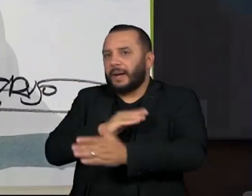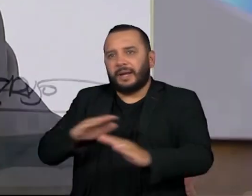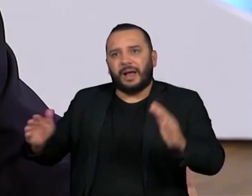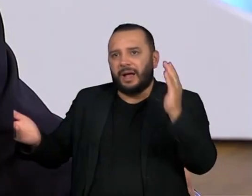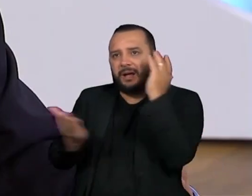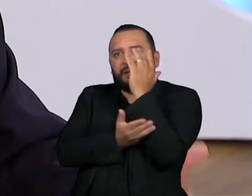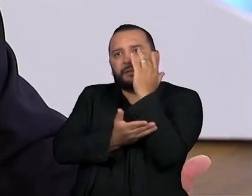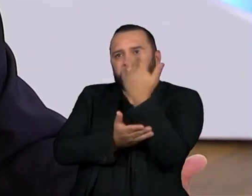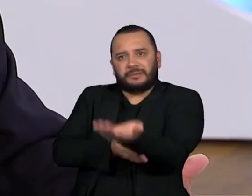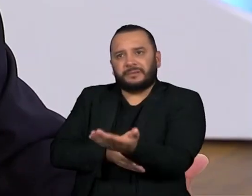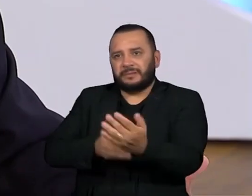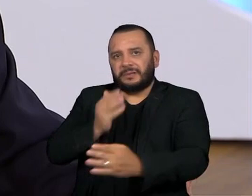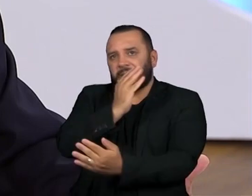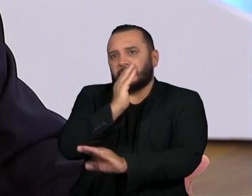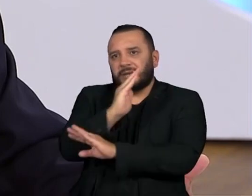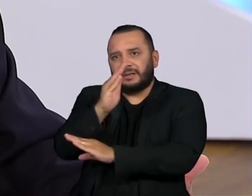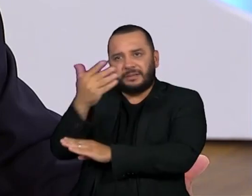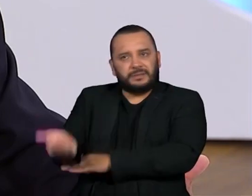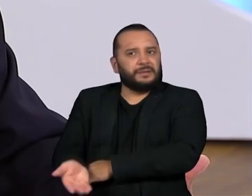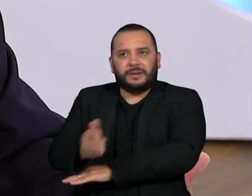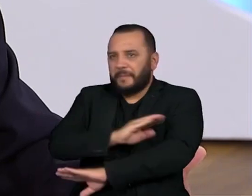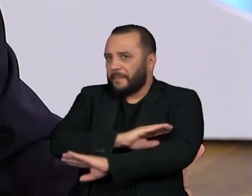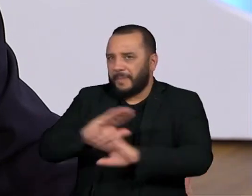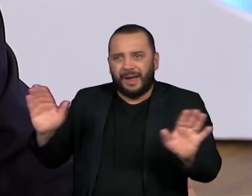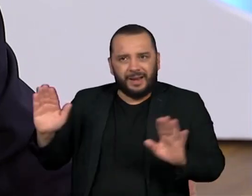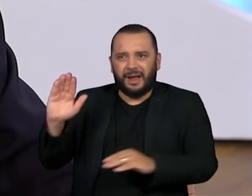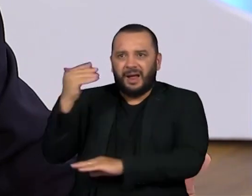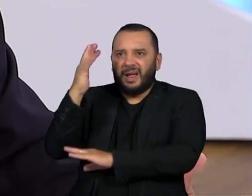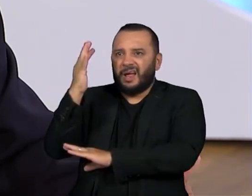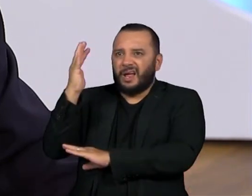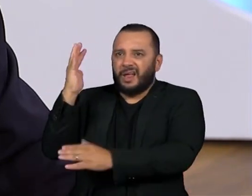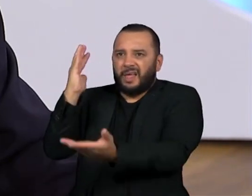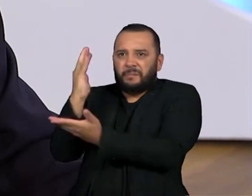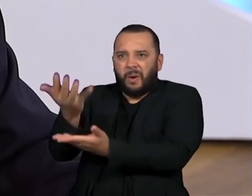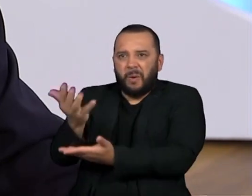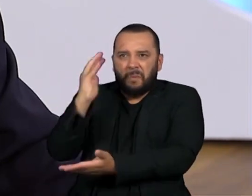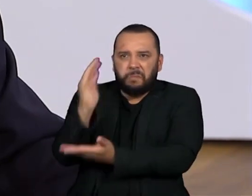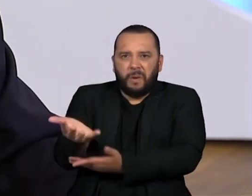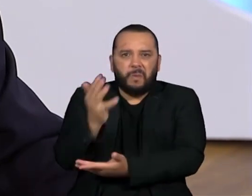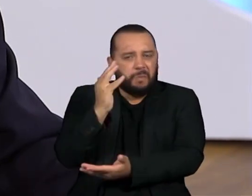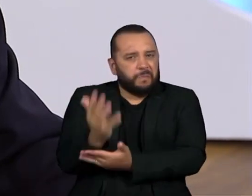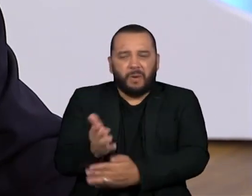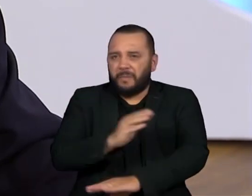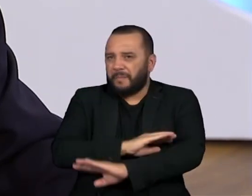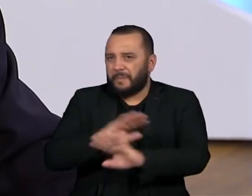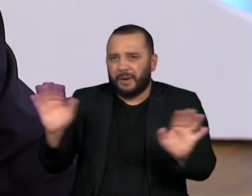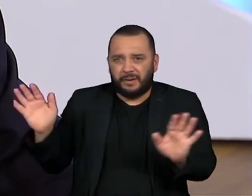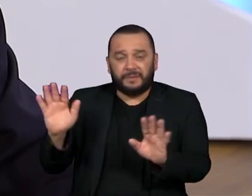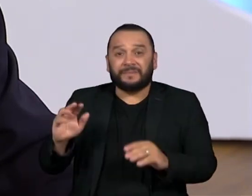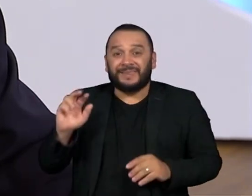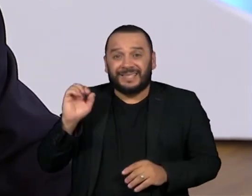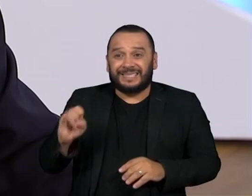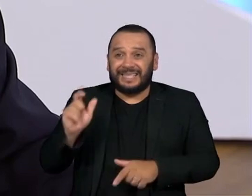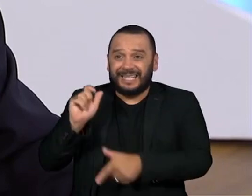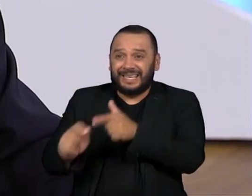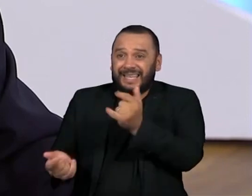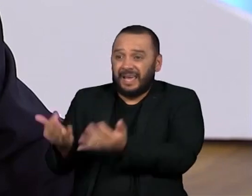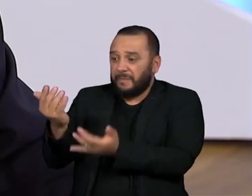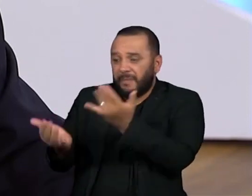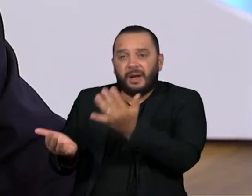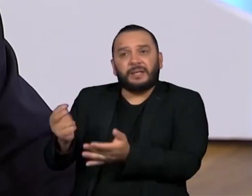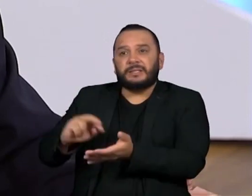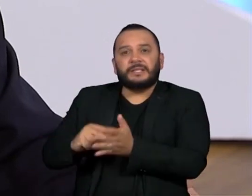E tem financiamento para você fazer isso. Então, desmatar, tem um capítulo do livro que chama-se Queimar Floresta é Queimar